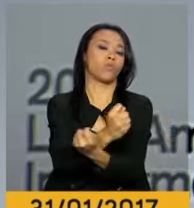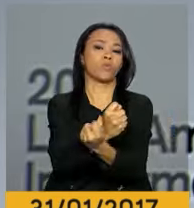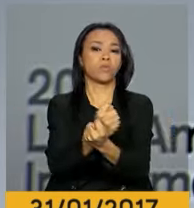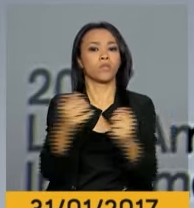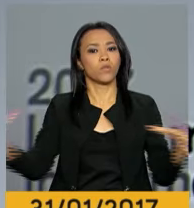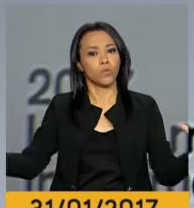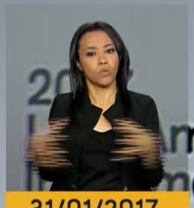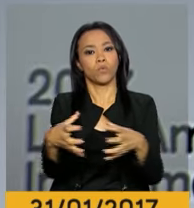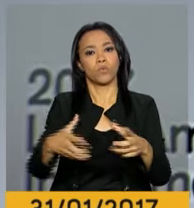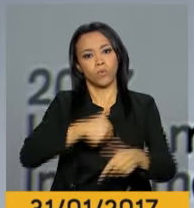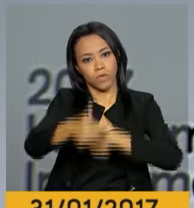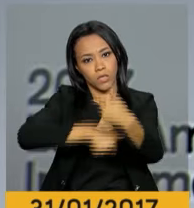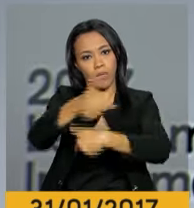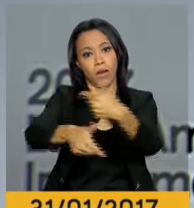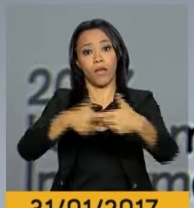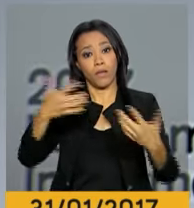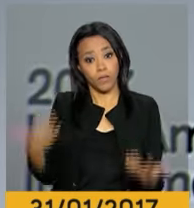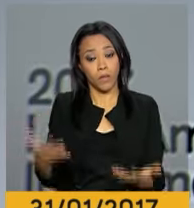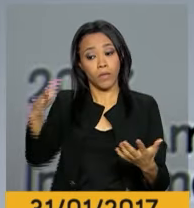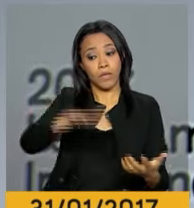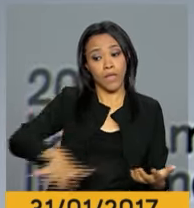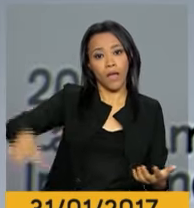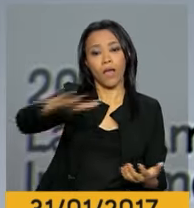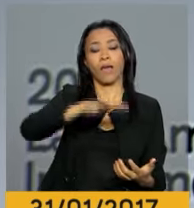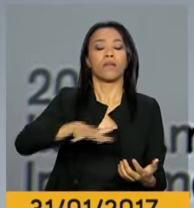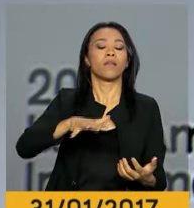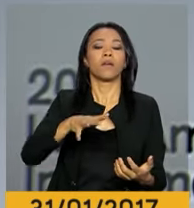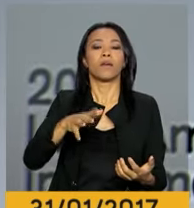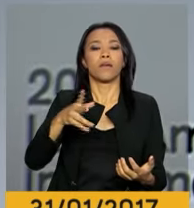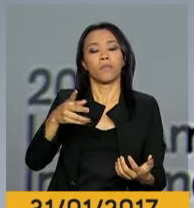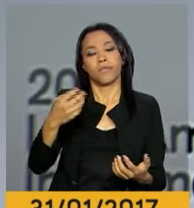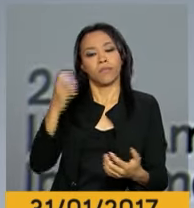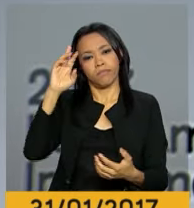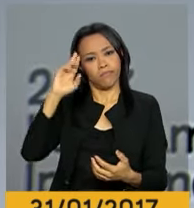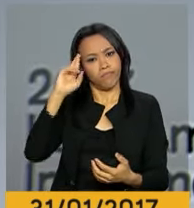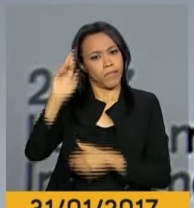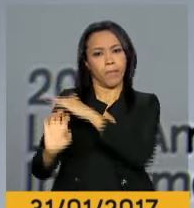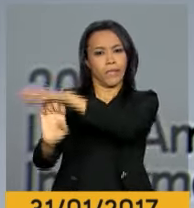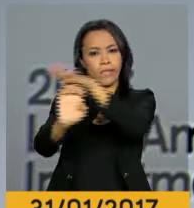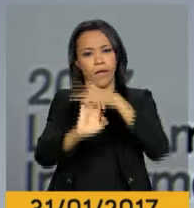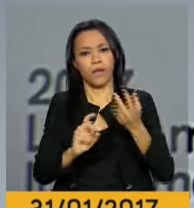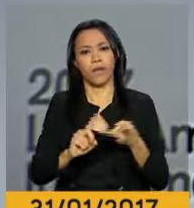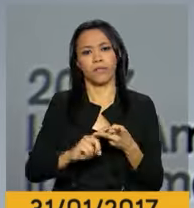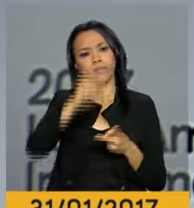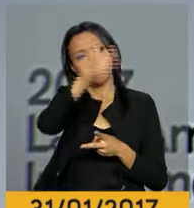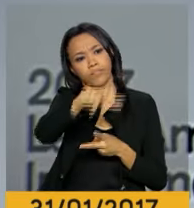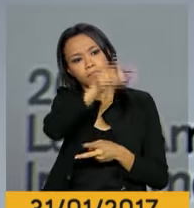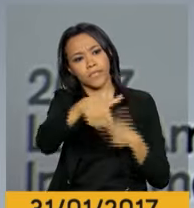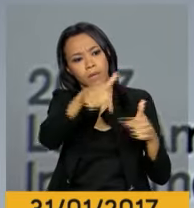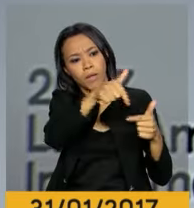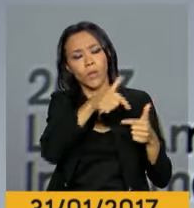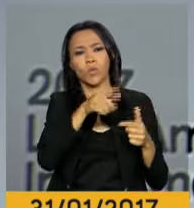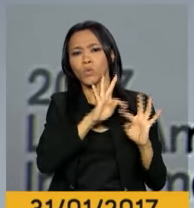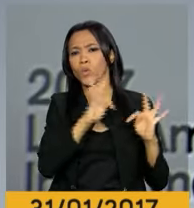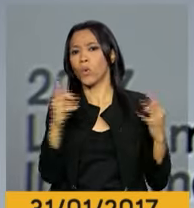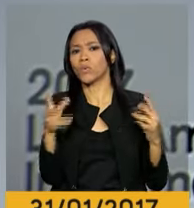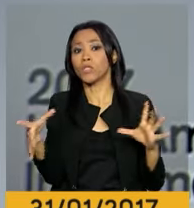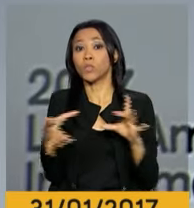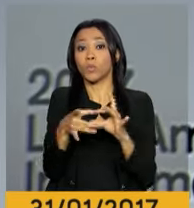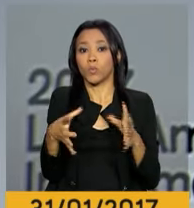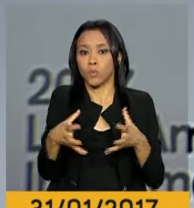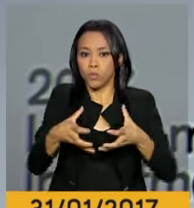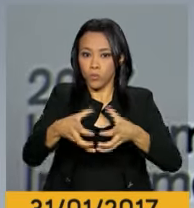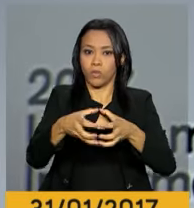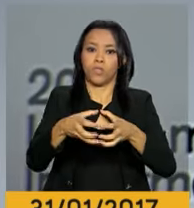trabalhem juntos portanto setores produtivos da Nação empresários trabalhadores todos se unem e eu vou revelar Isto mais